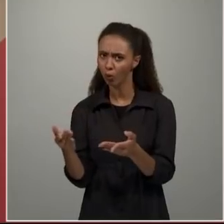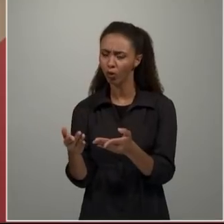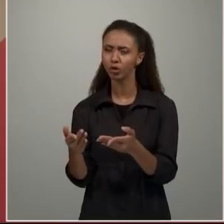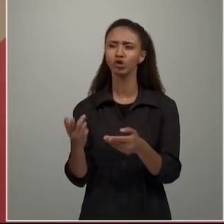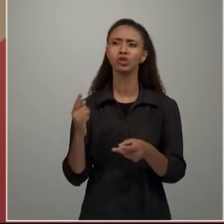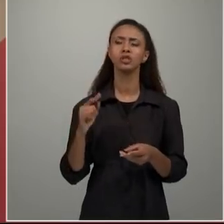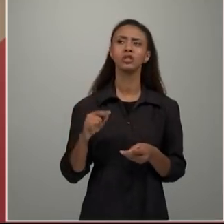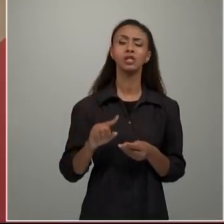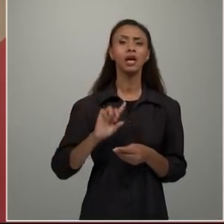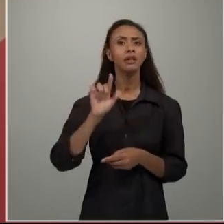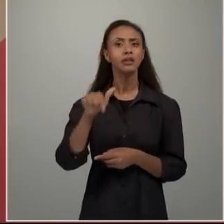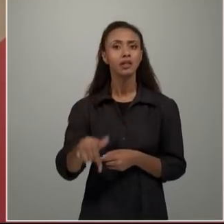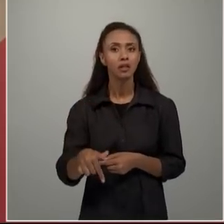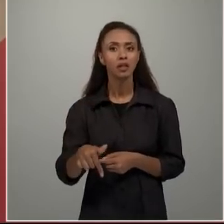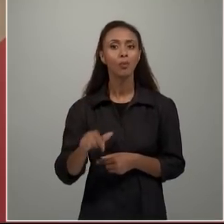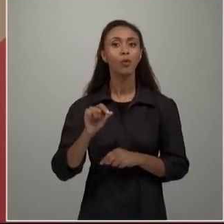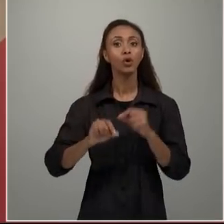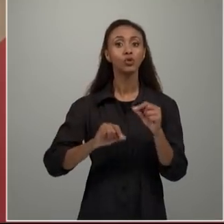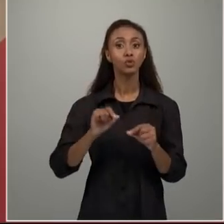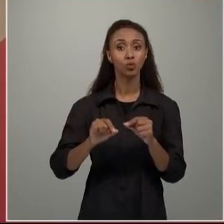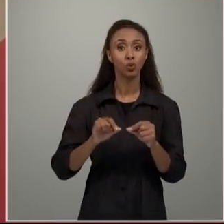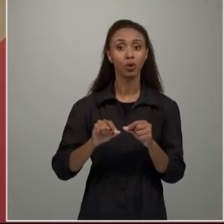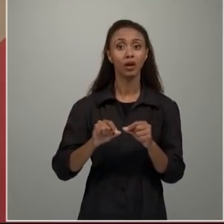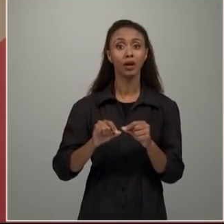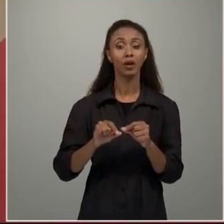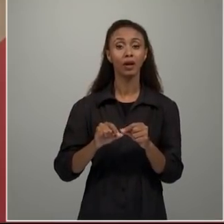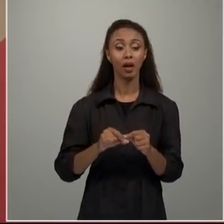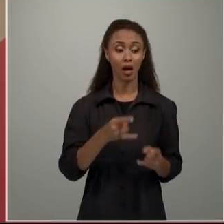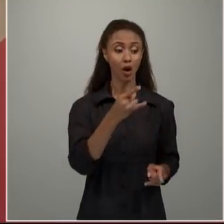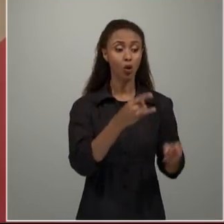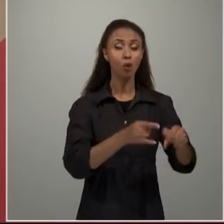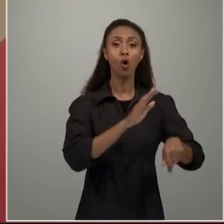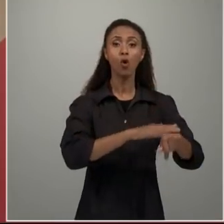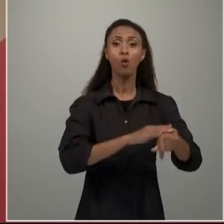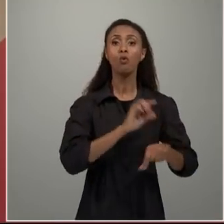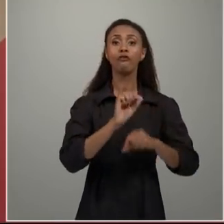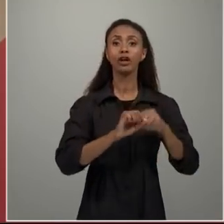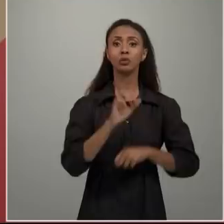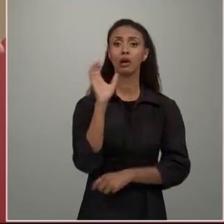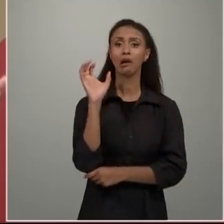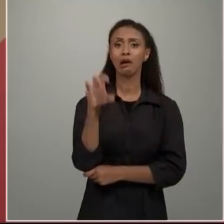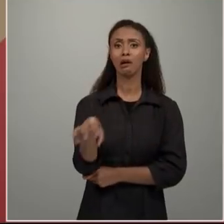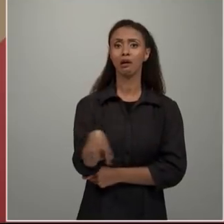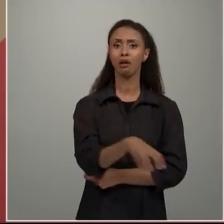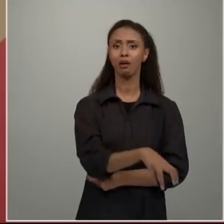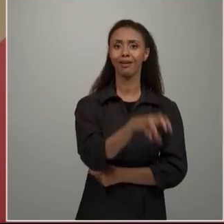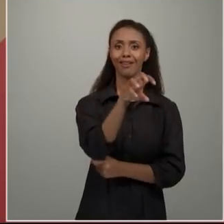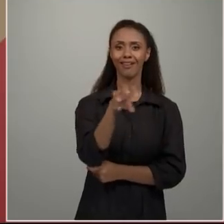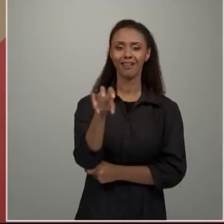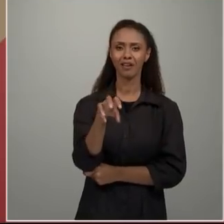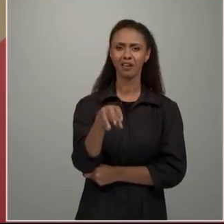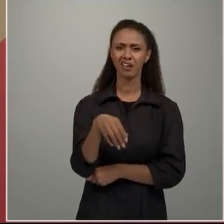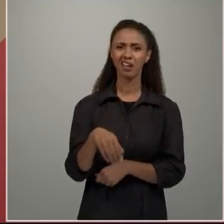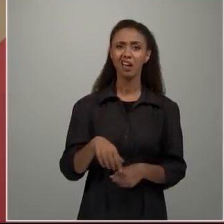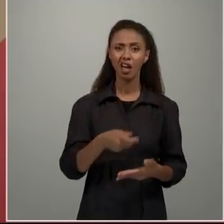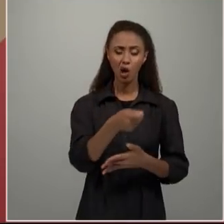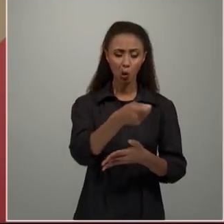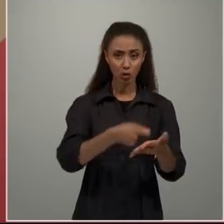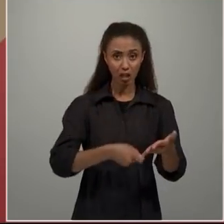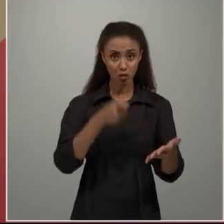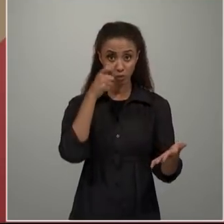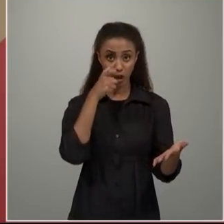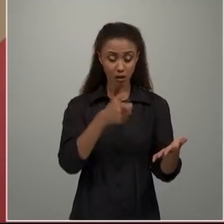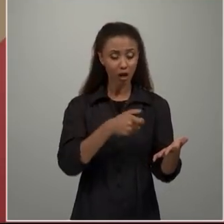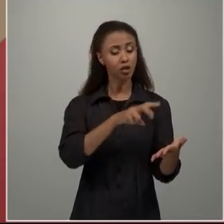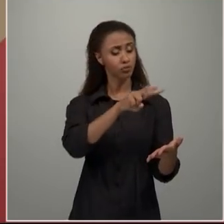das manipulações ou das ações que os robôs fazem eu tenho interesse em continuar lendo esse texto ok se eu